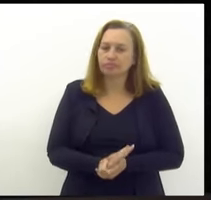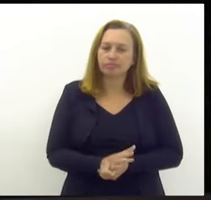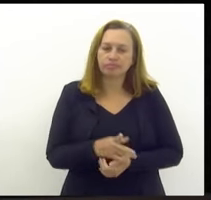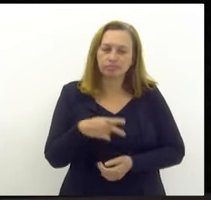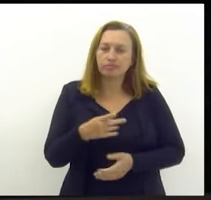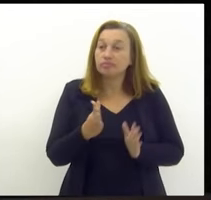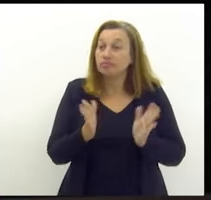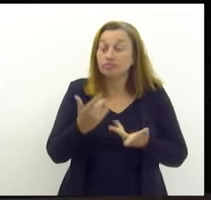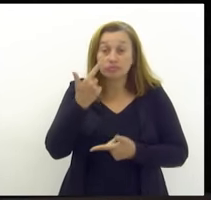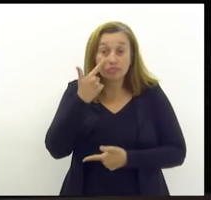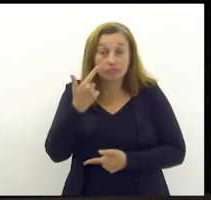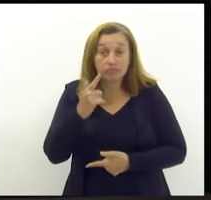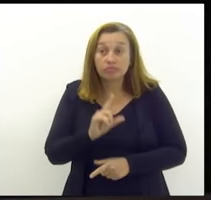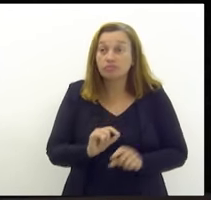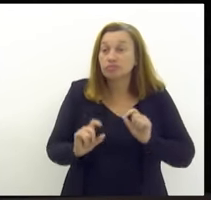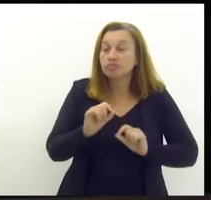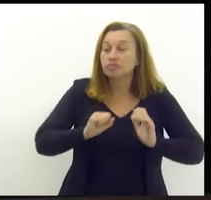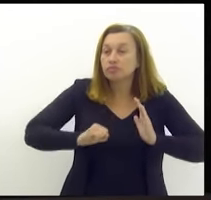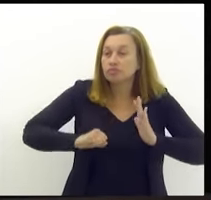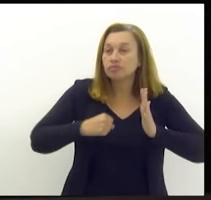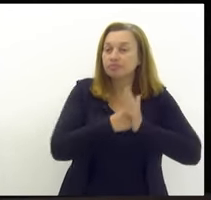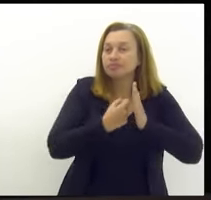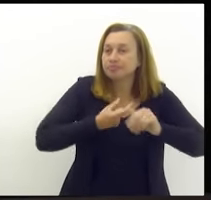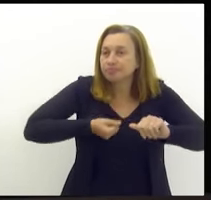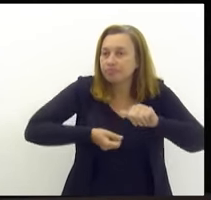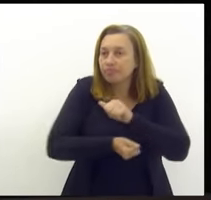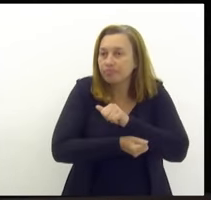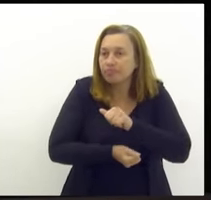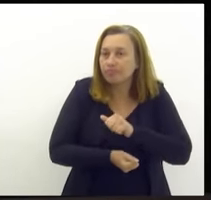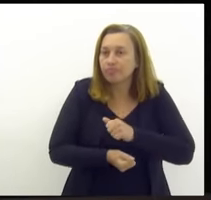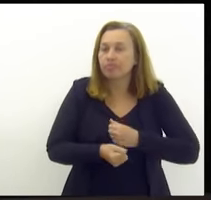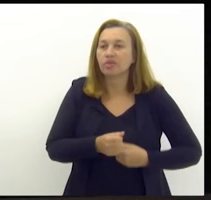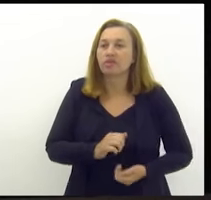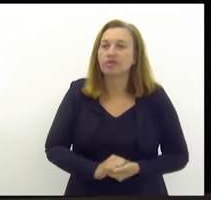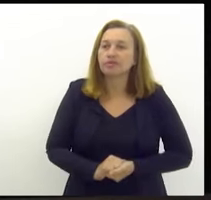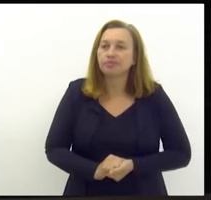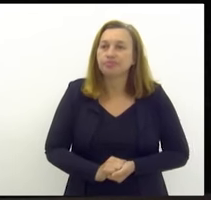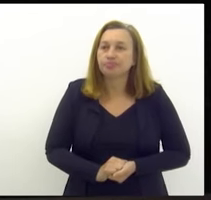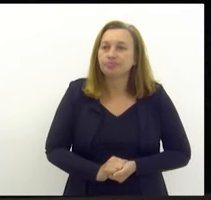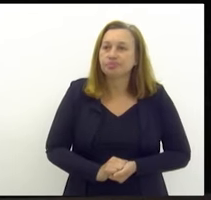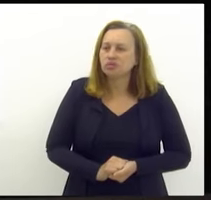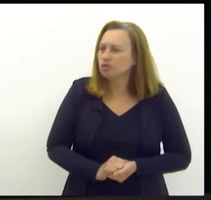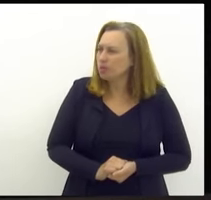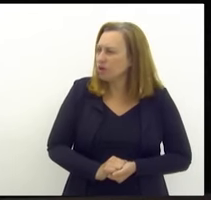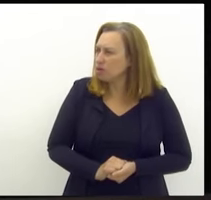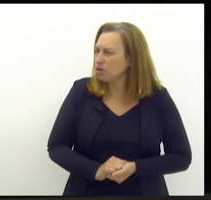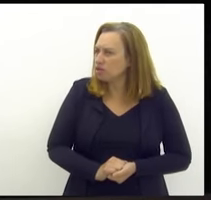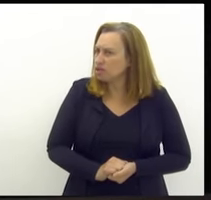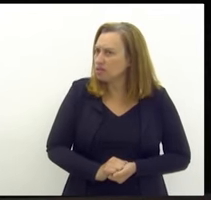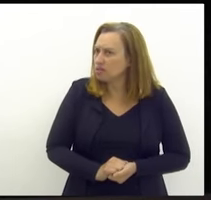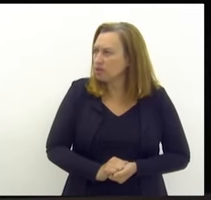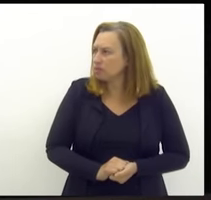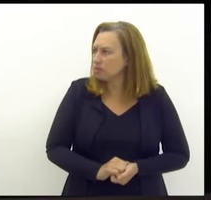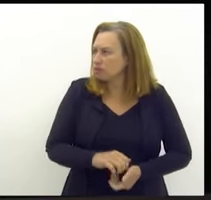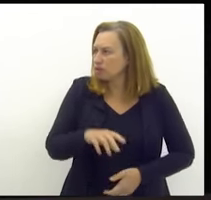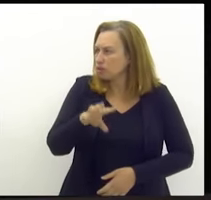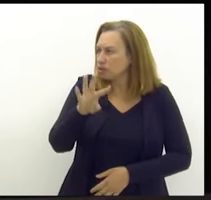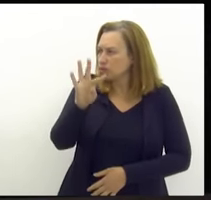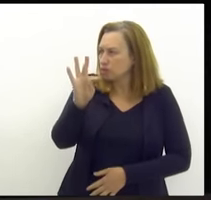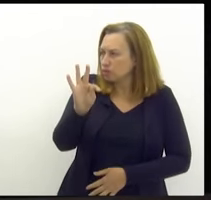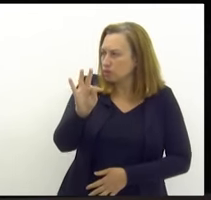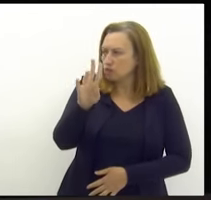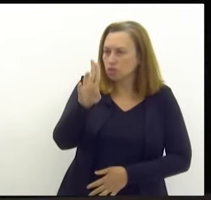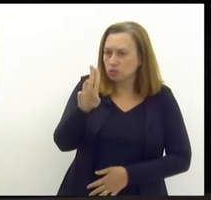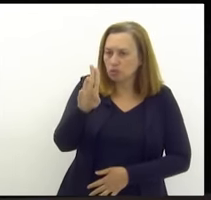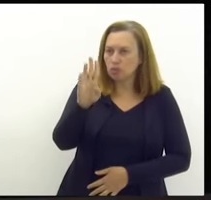nós estamos vendo o impacto dos investimentos por exemplo no combate a tuberculose que tá que é uma doença que tá